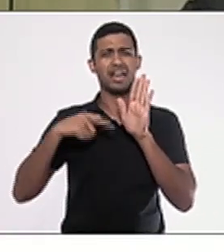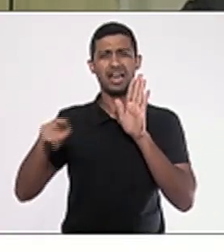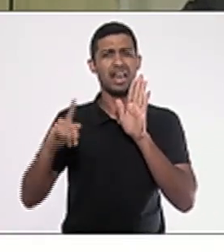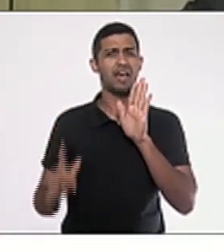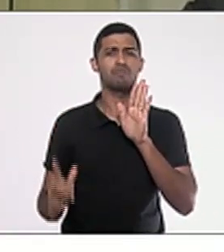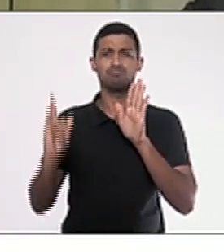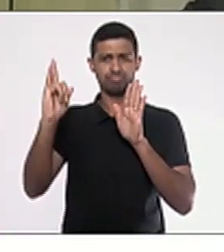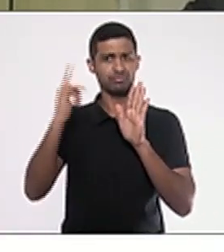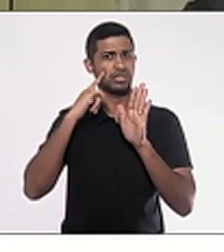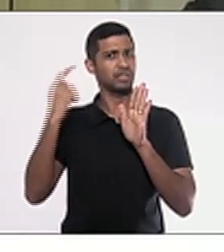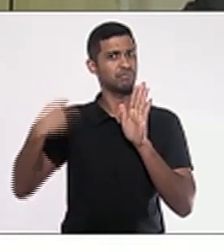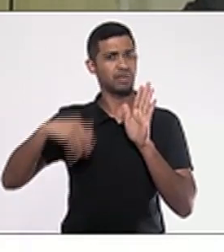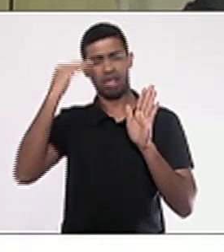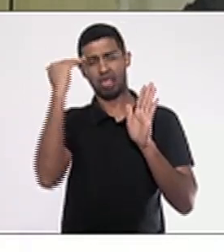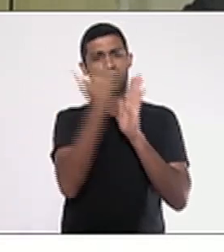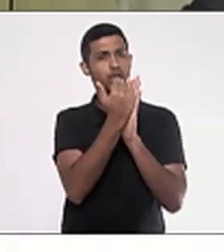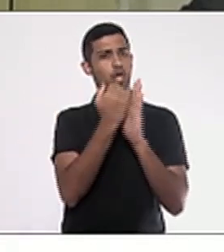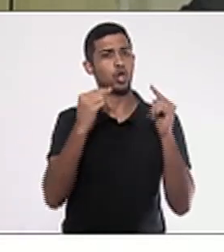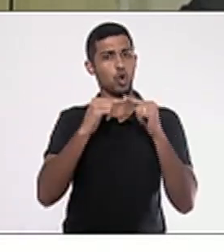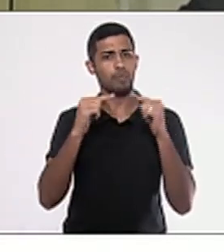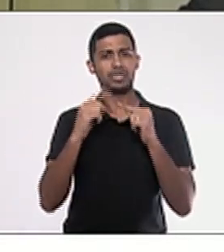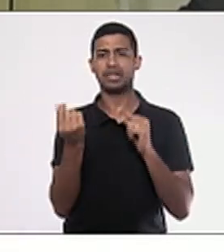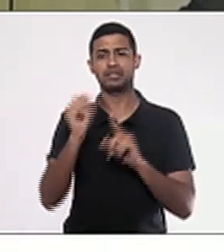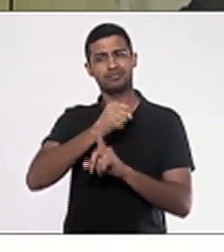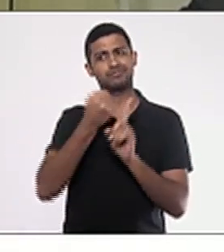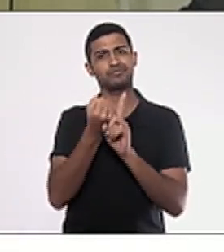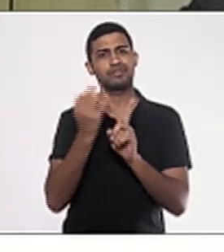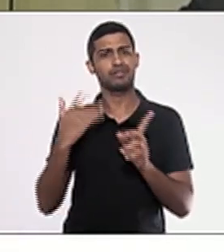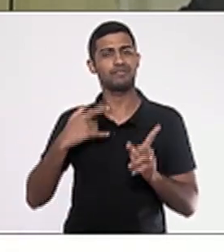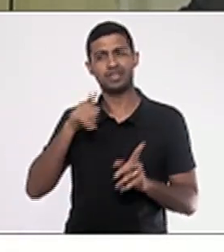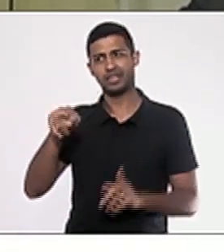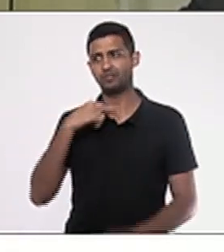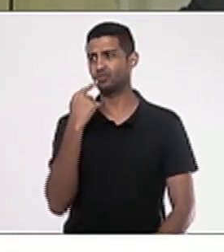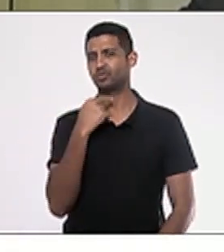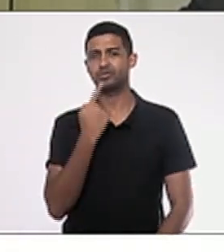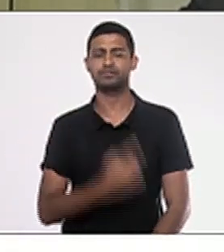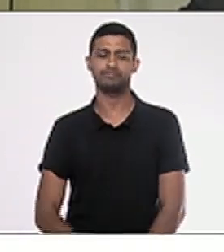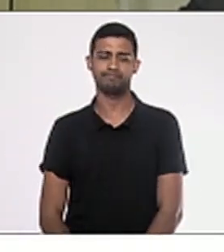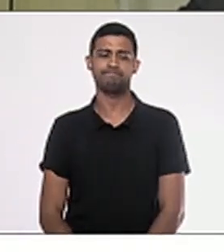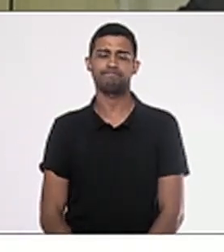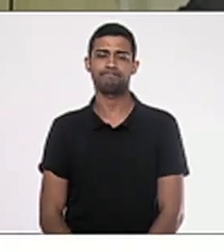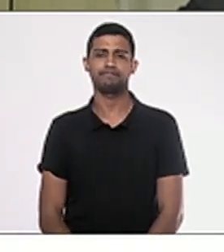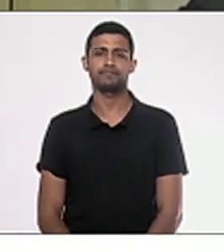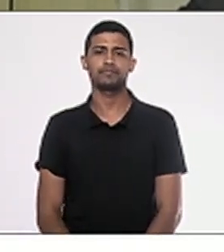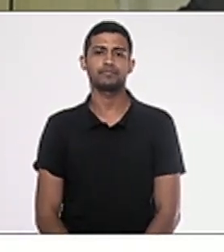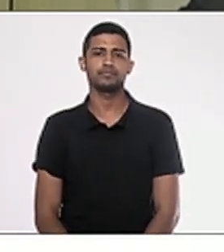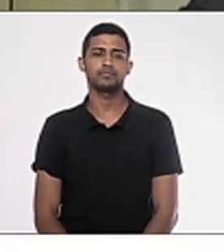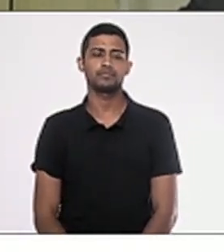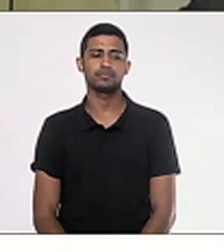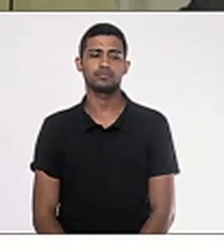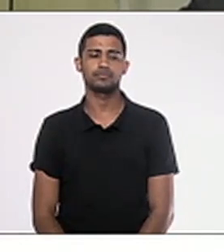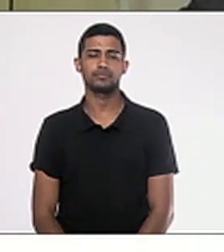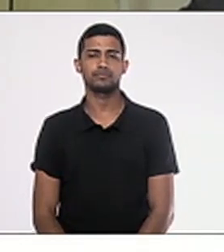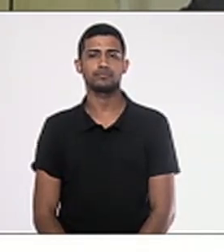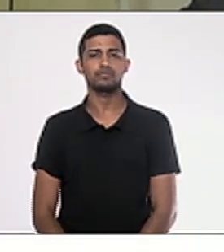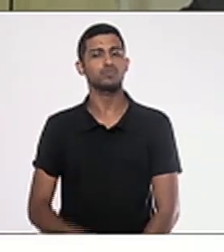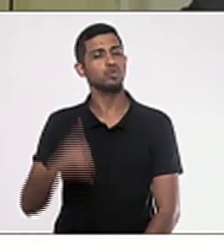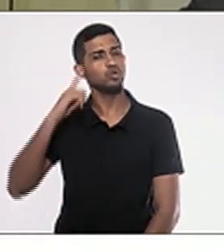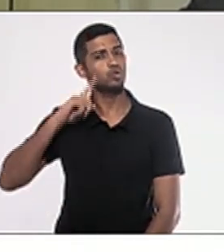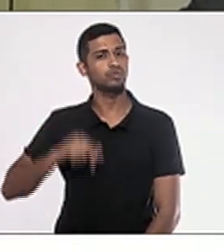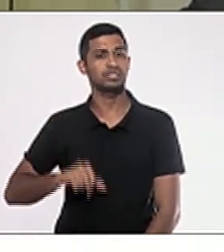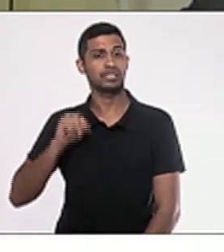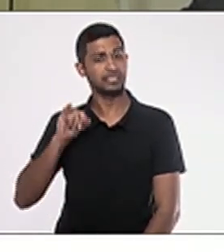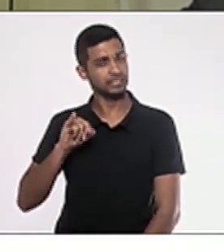que cumprir para se enquadrar na tarifa social, que nem sempre eles conseguem. Então, não sei se esse seria